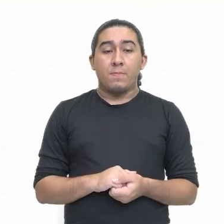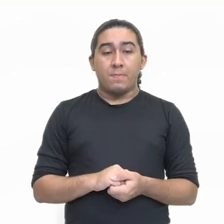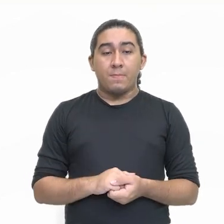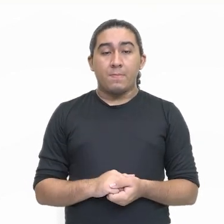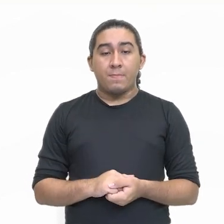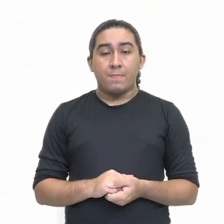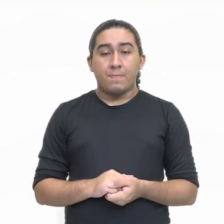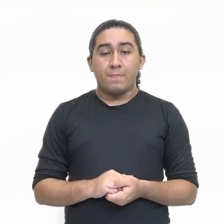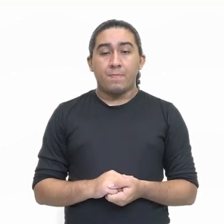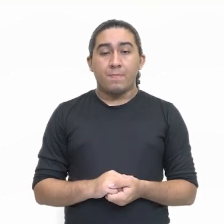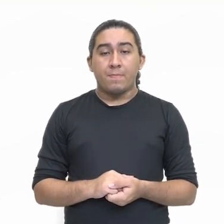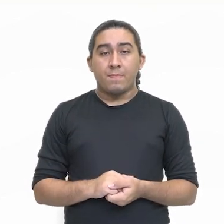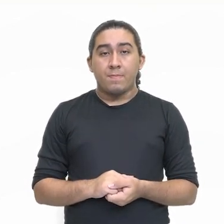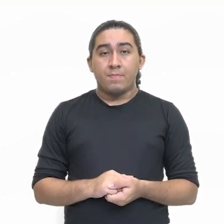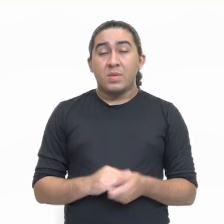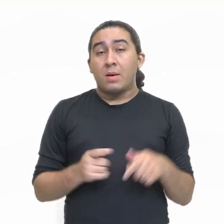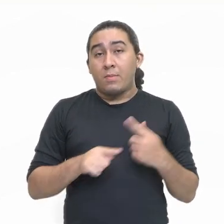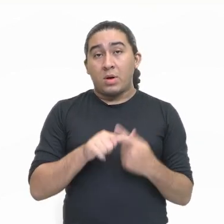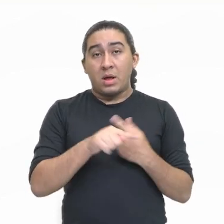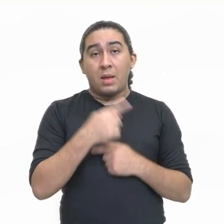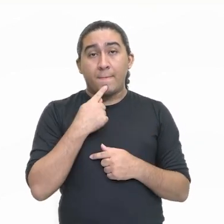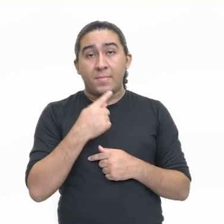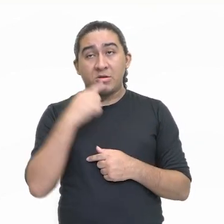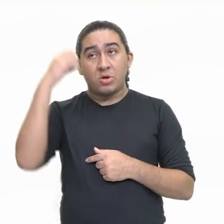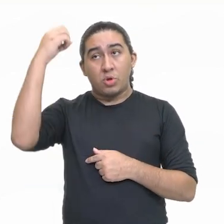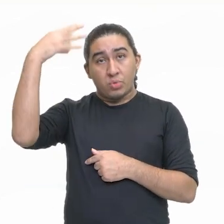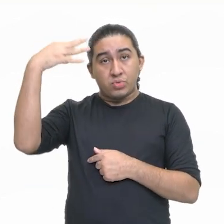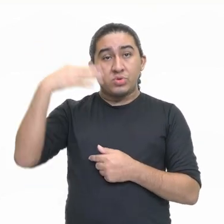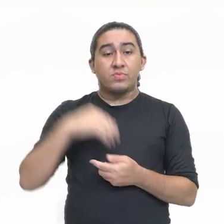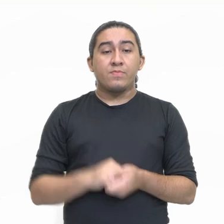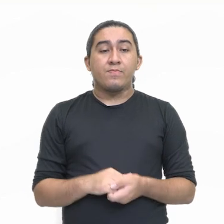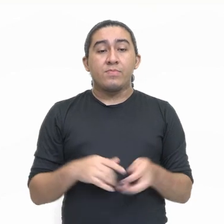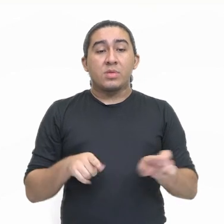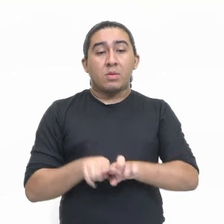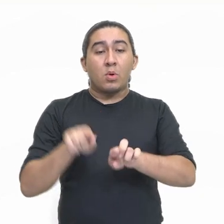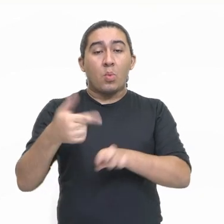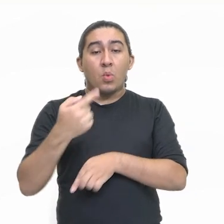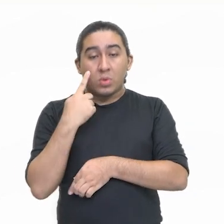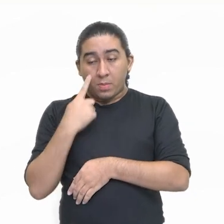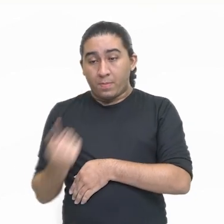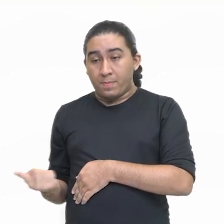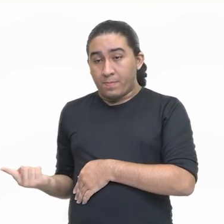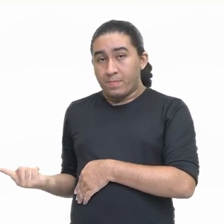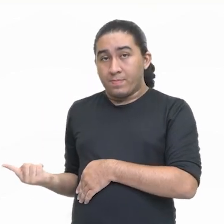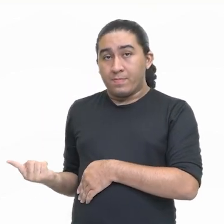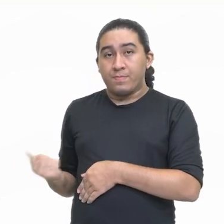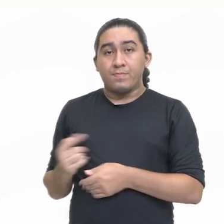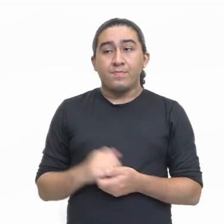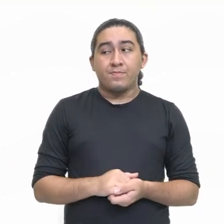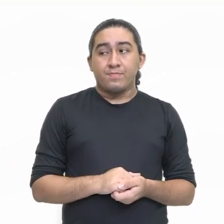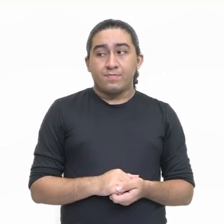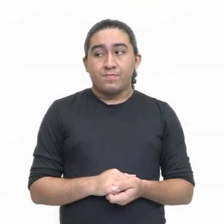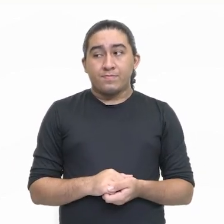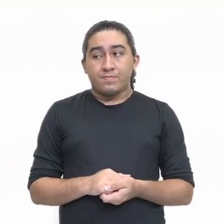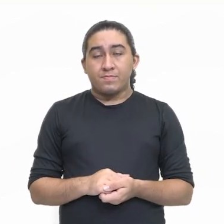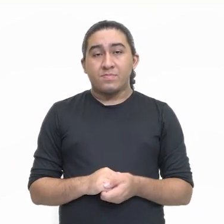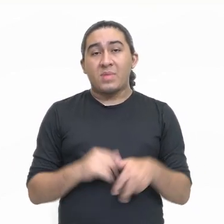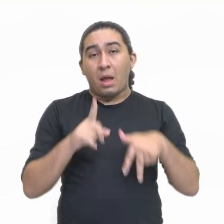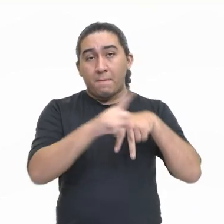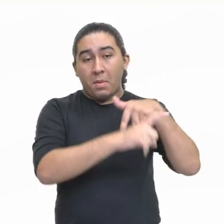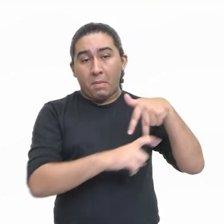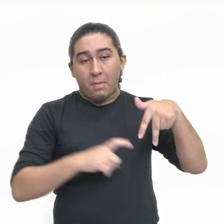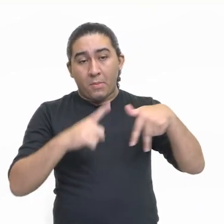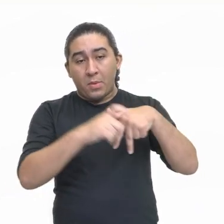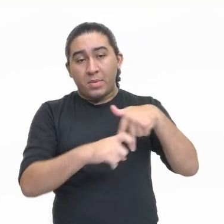é muito bom porque ela tá mais próximo da Luz temos uma outra relação aqui o parasitismo um